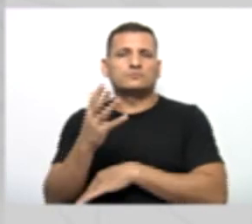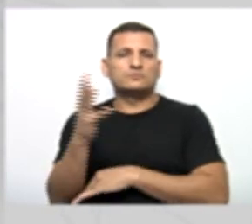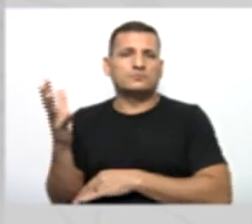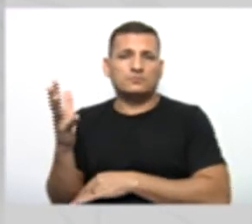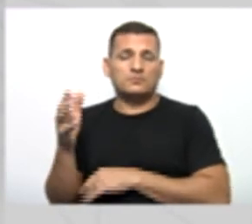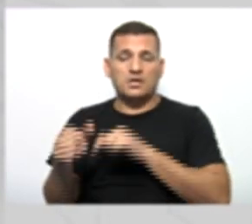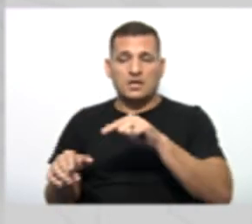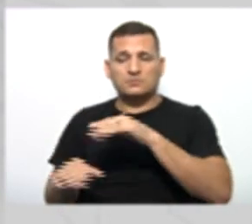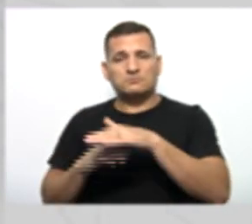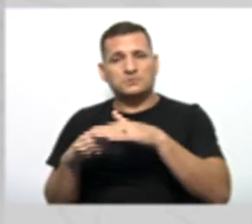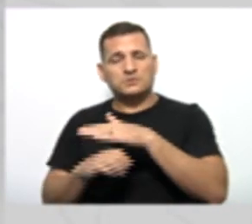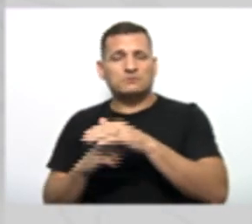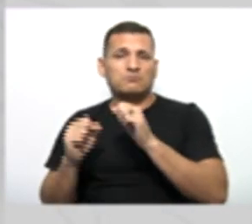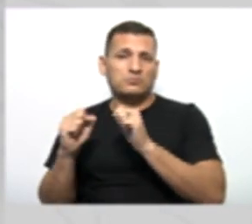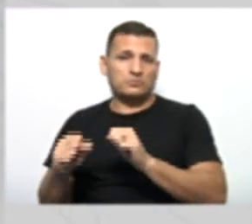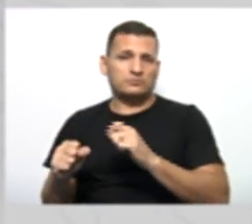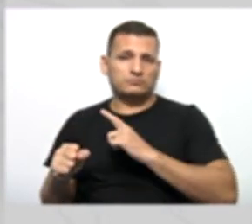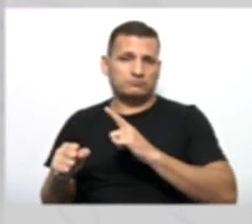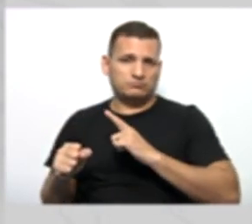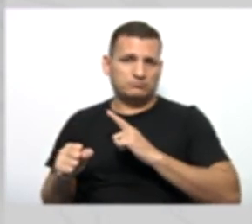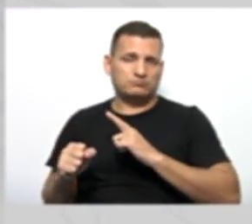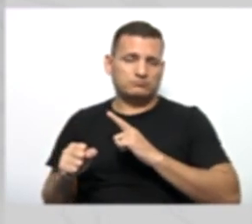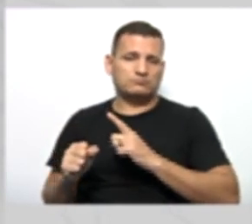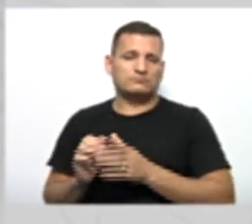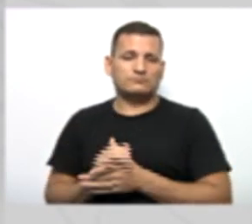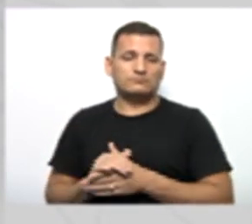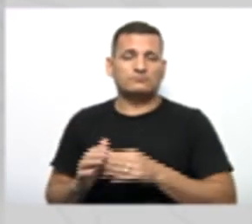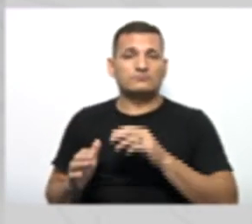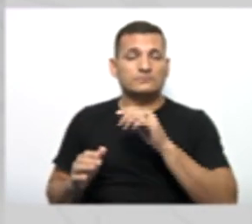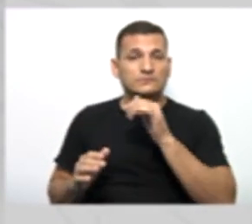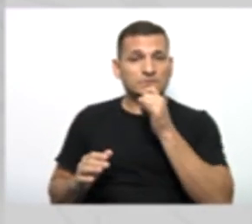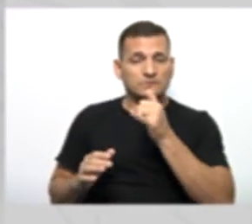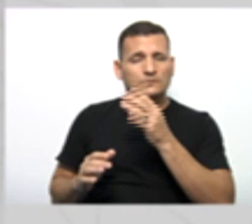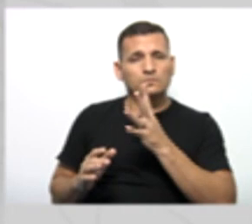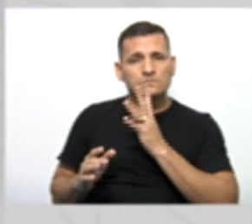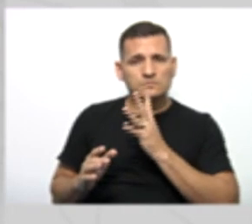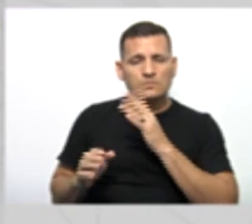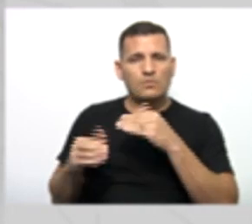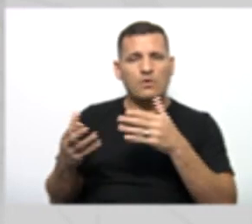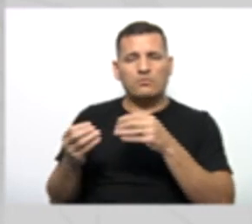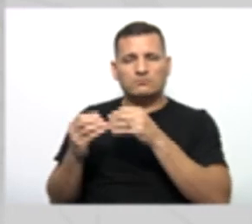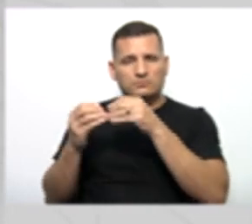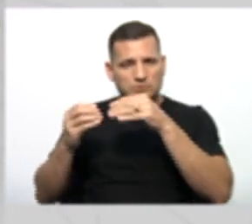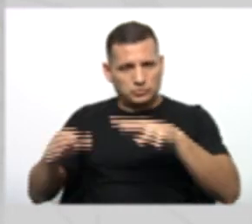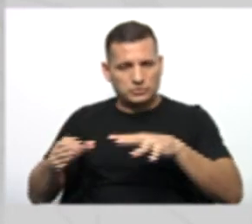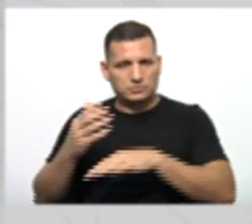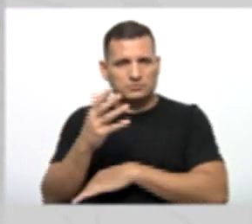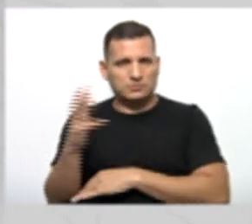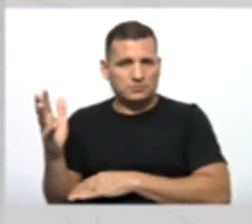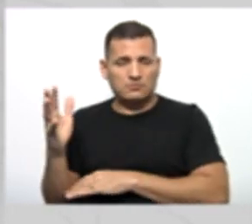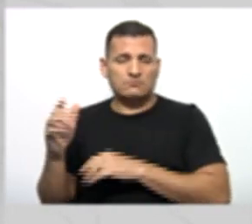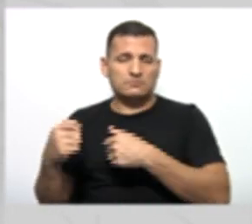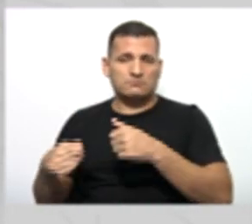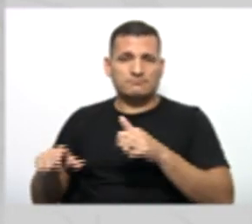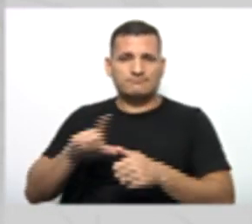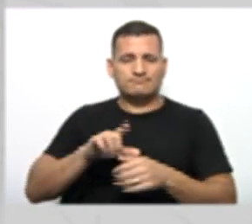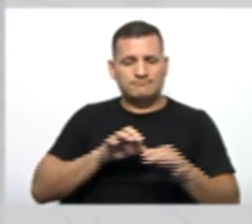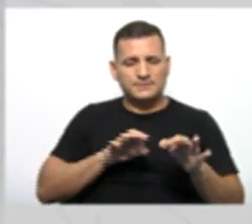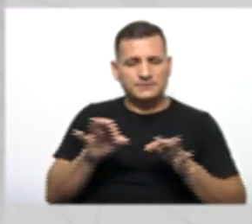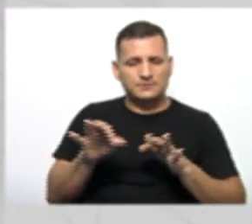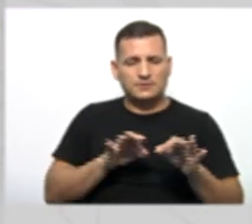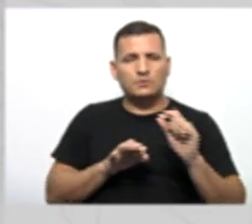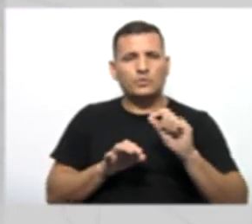esse empreendimento pode ter no meio ambiente. E, conhecendo esses impactos, planejar medidas